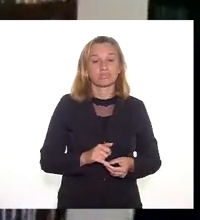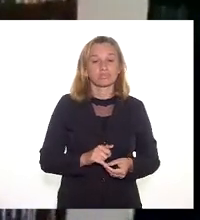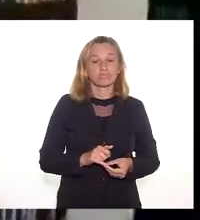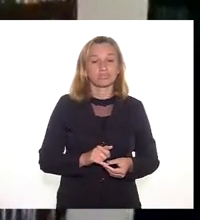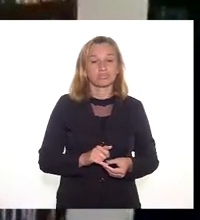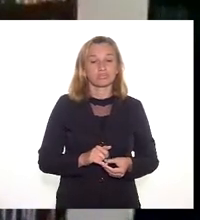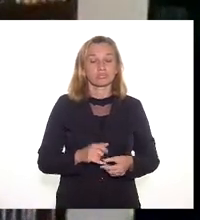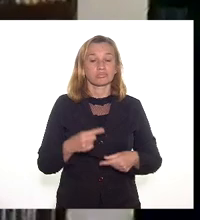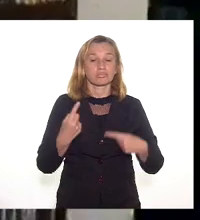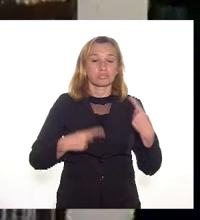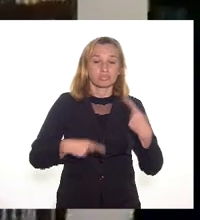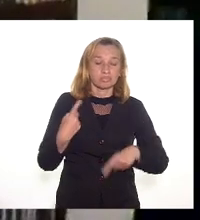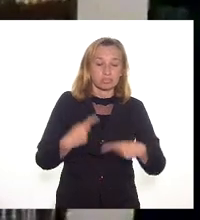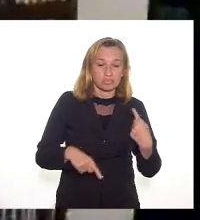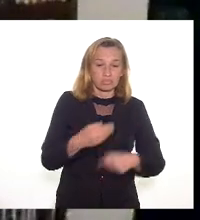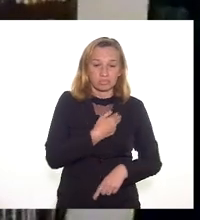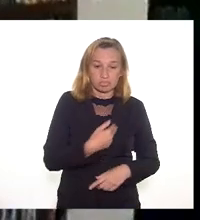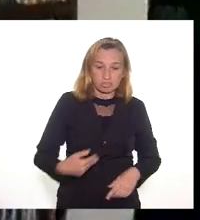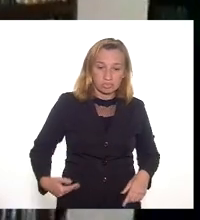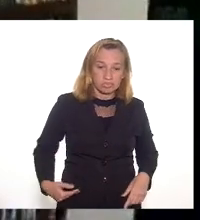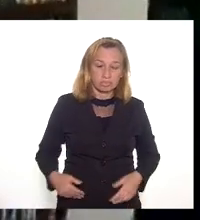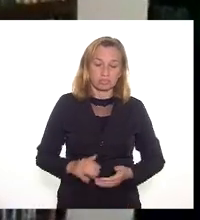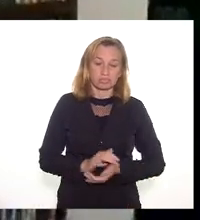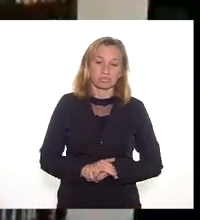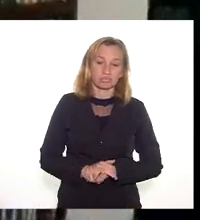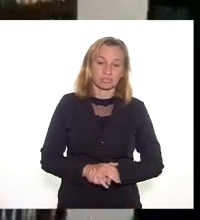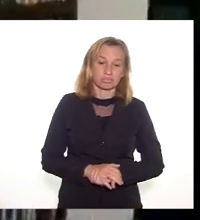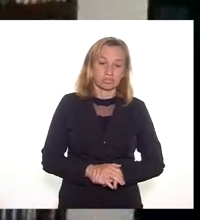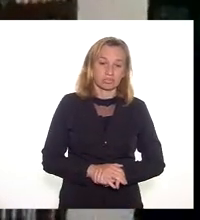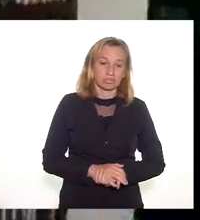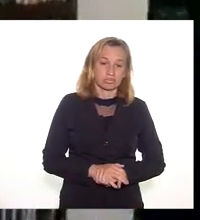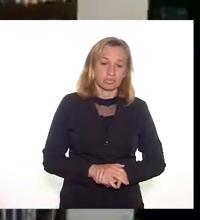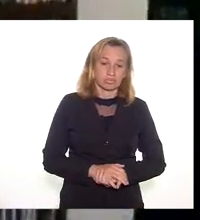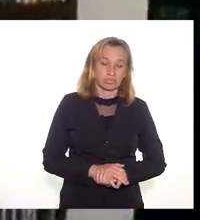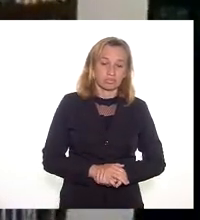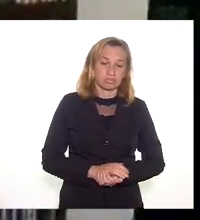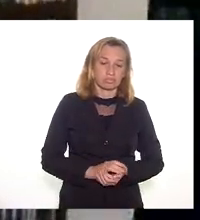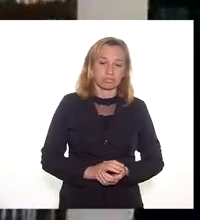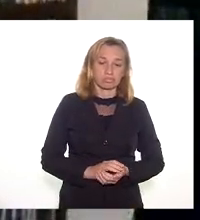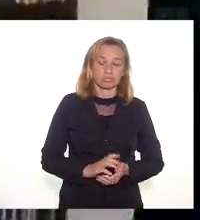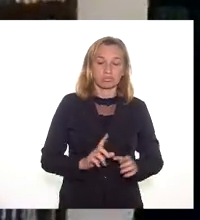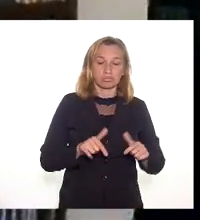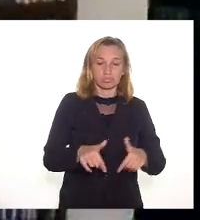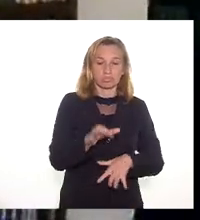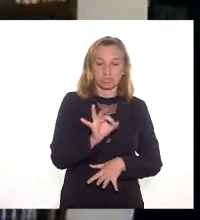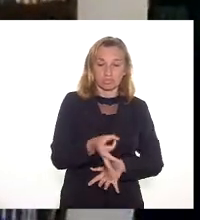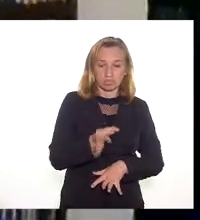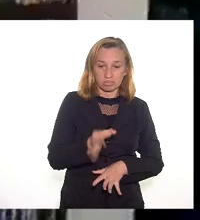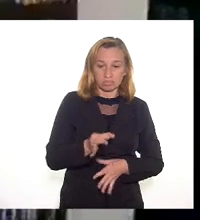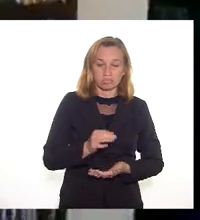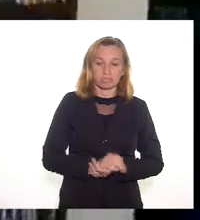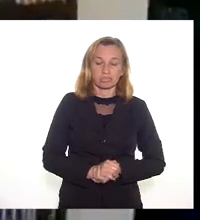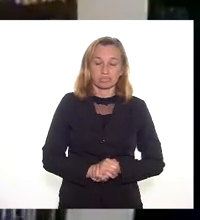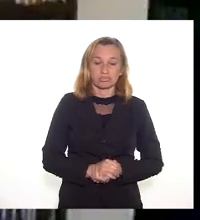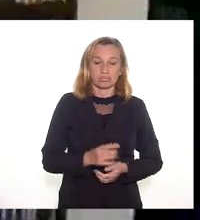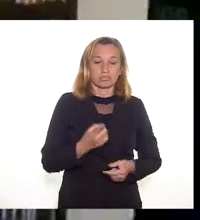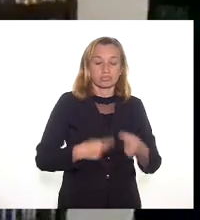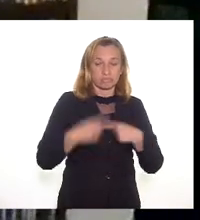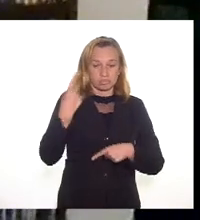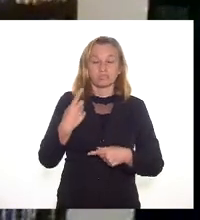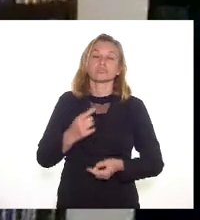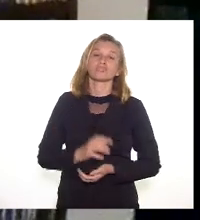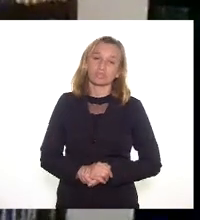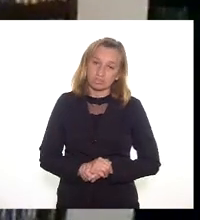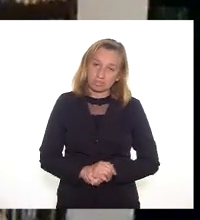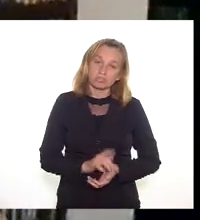políticas públicas colocando-as em prática exatamente para a superação